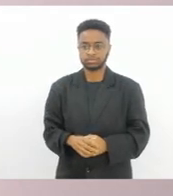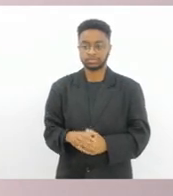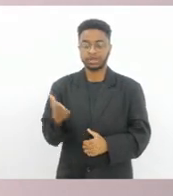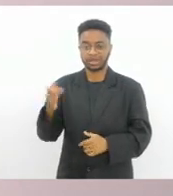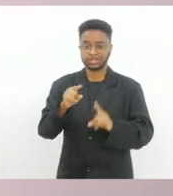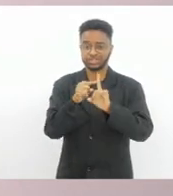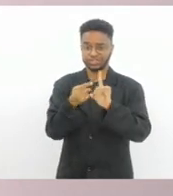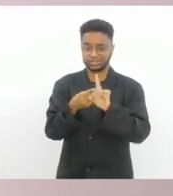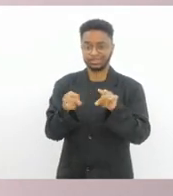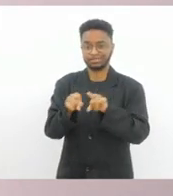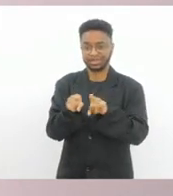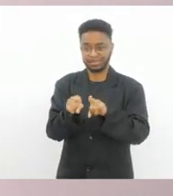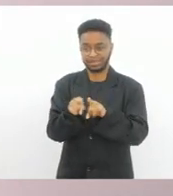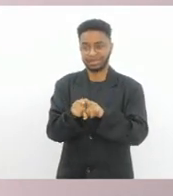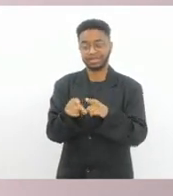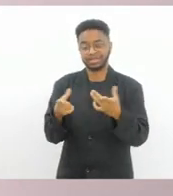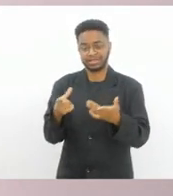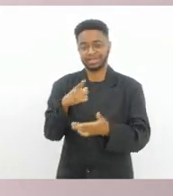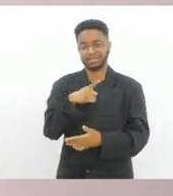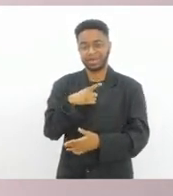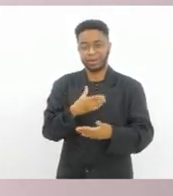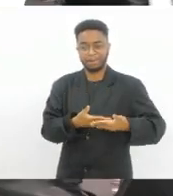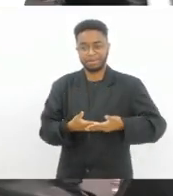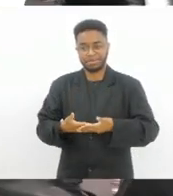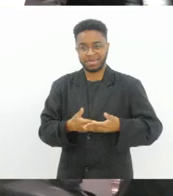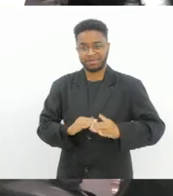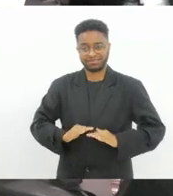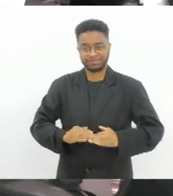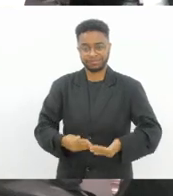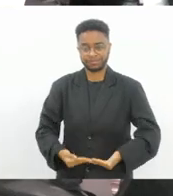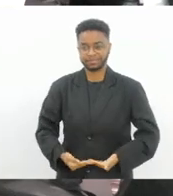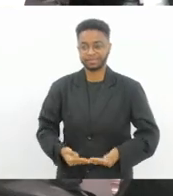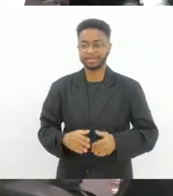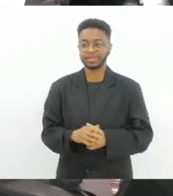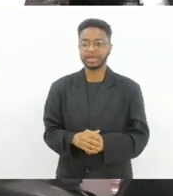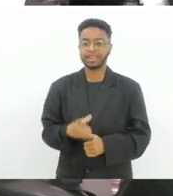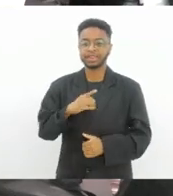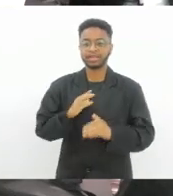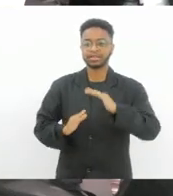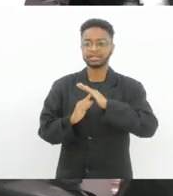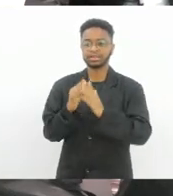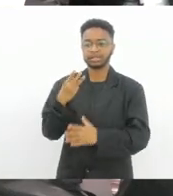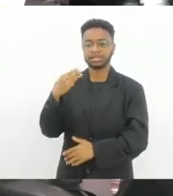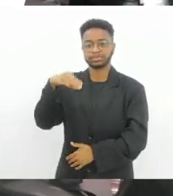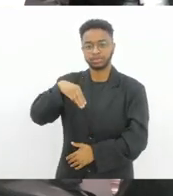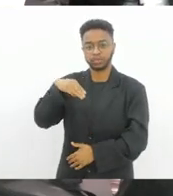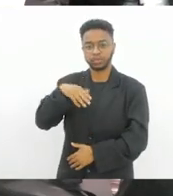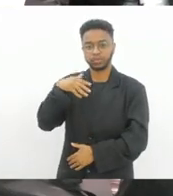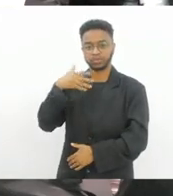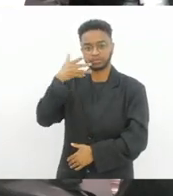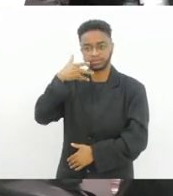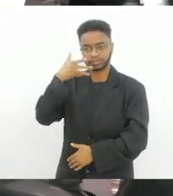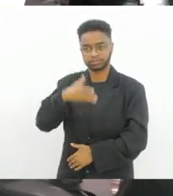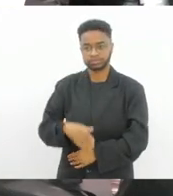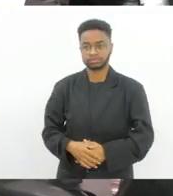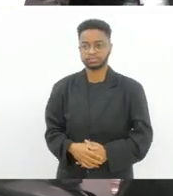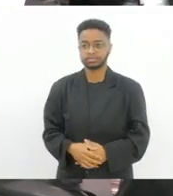gestando também, então tem um bebezinho ali. A senhora tem 3 minutos para fazer uso da